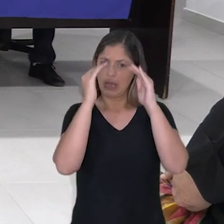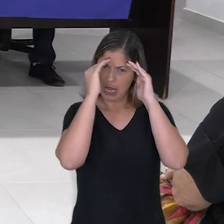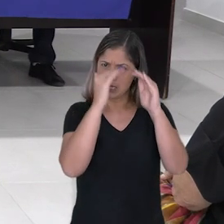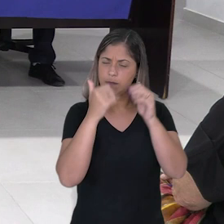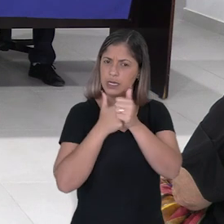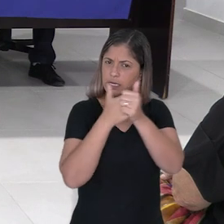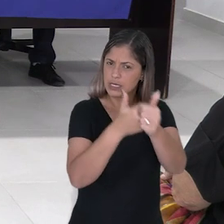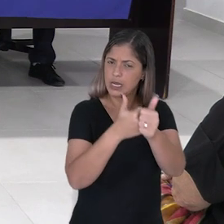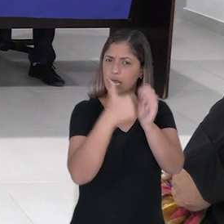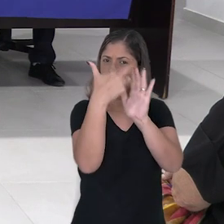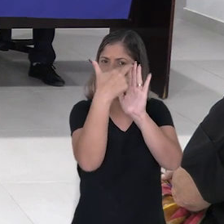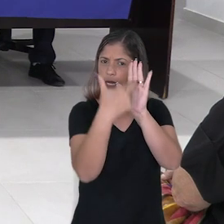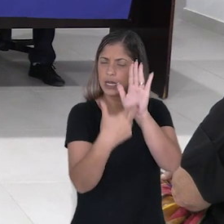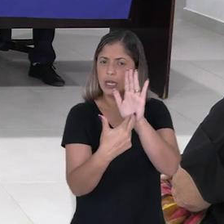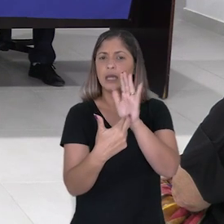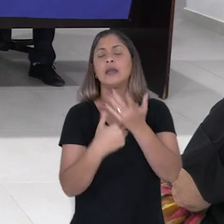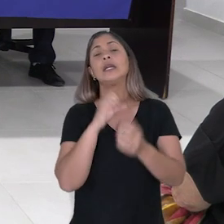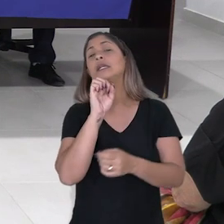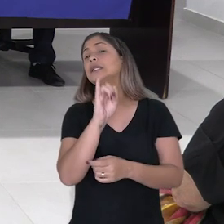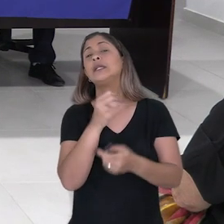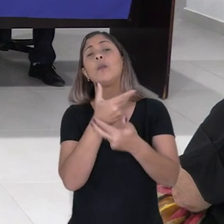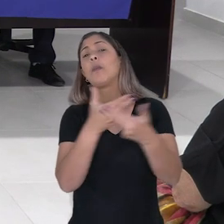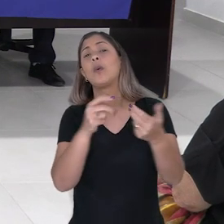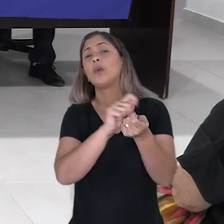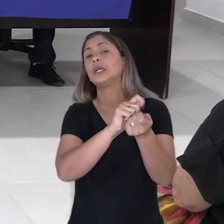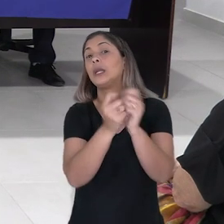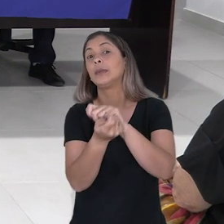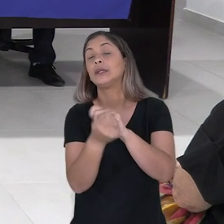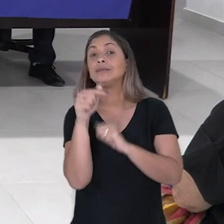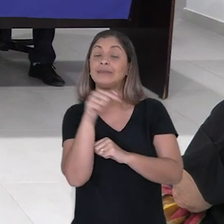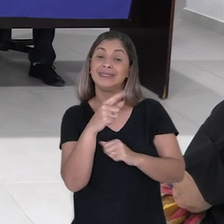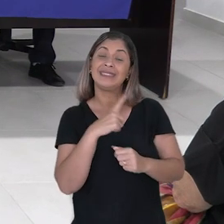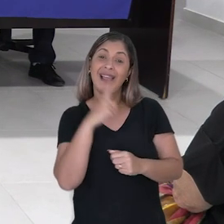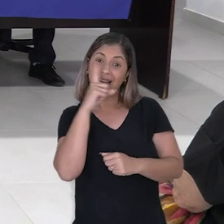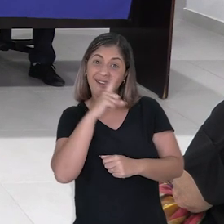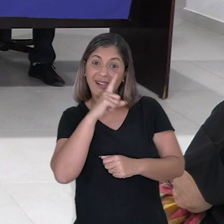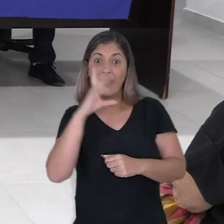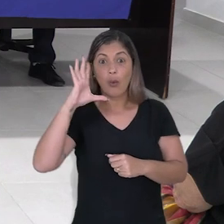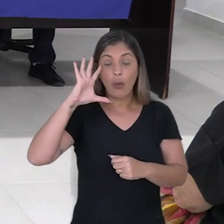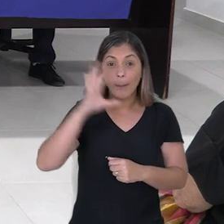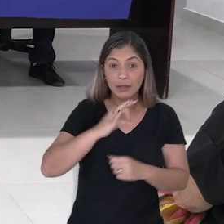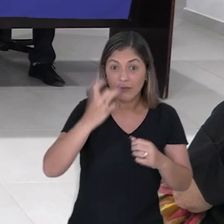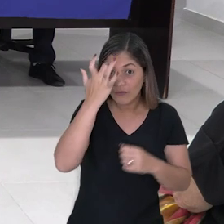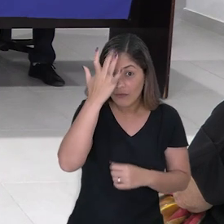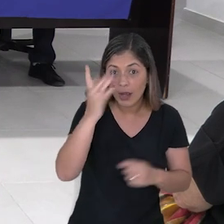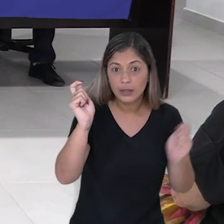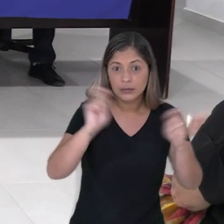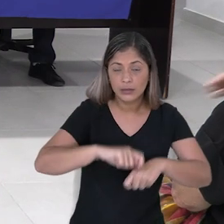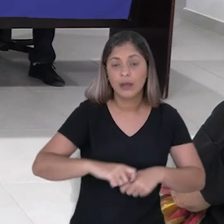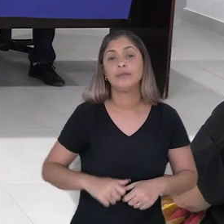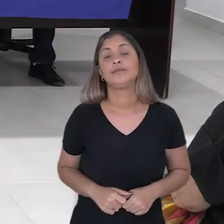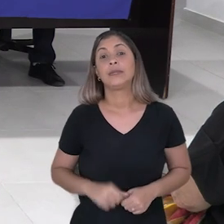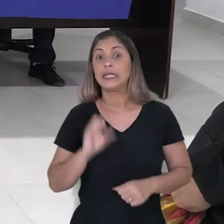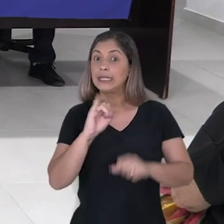respeitada, se tem alguma coisa que na adaptação ficou bem compreensível, enfim. E